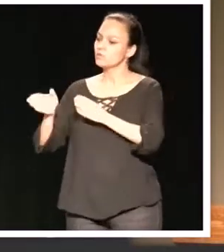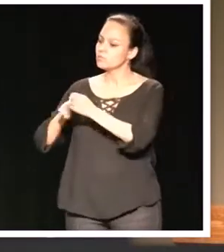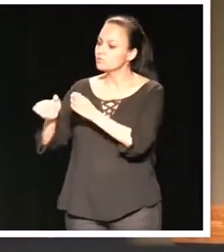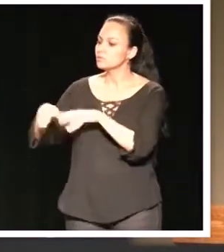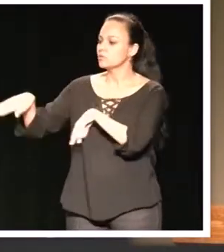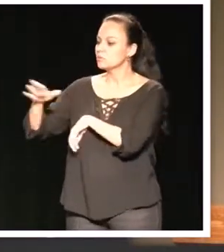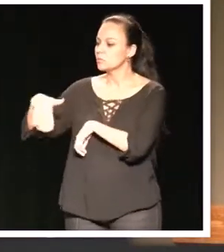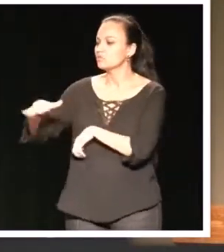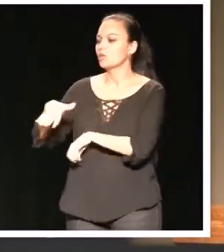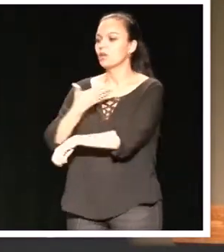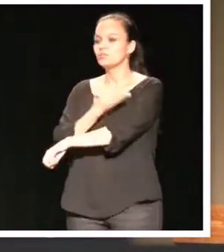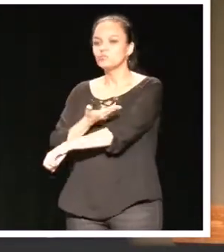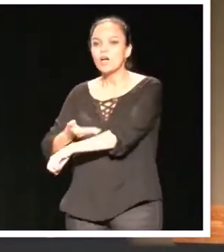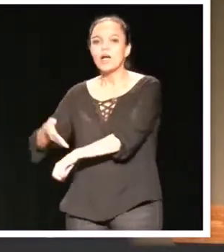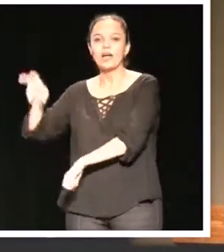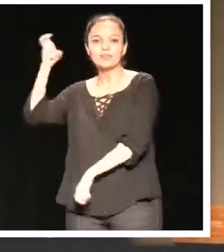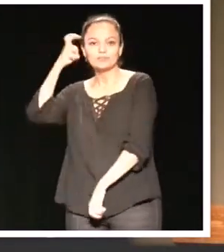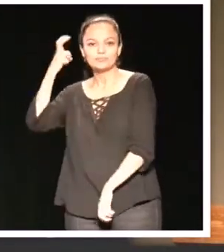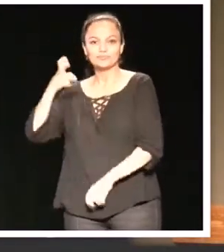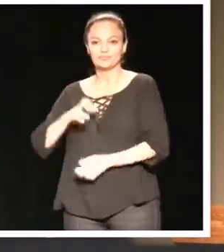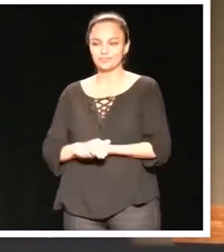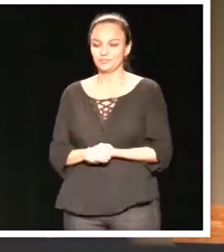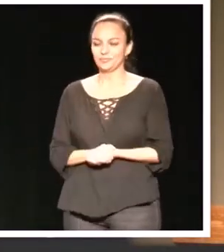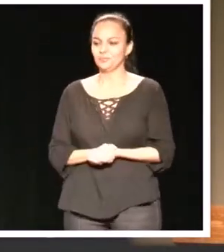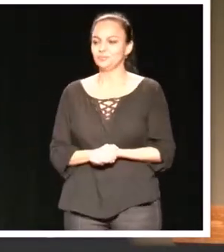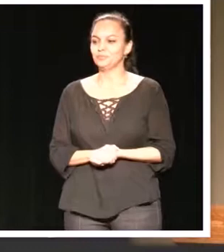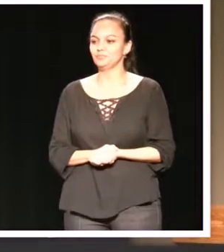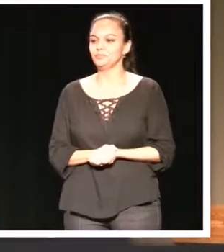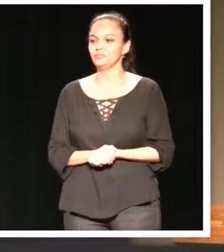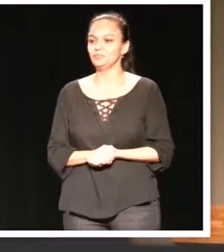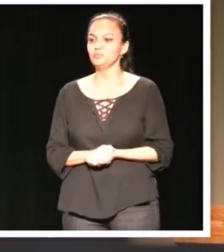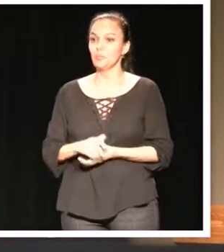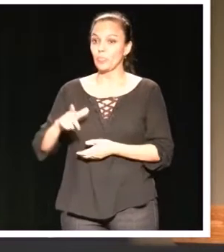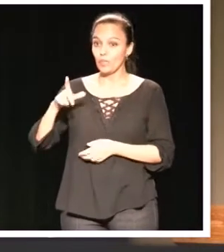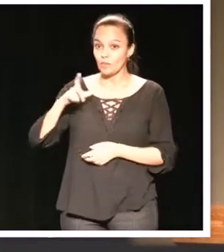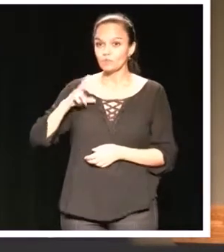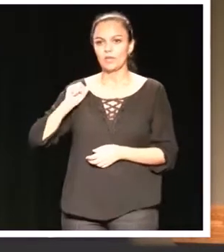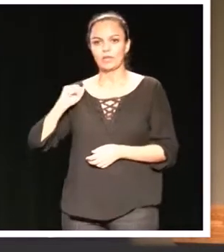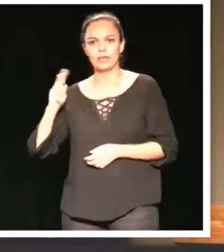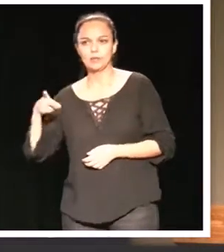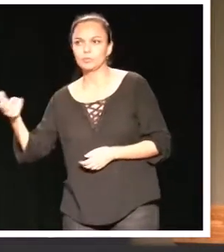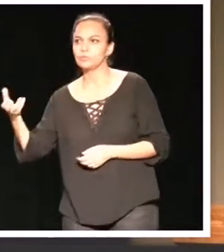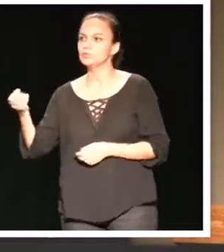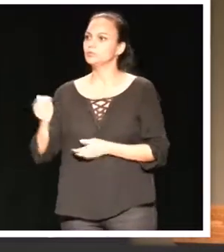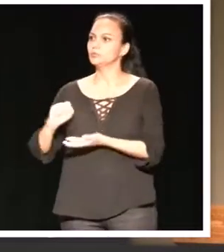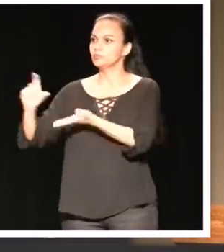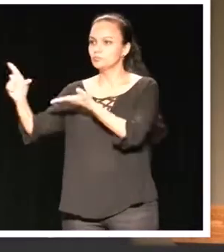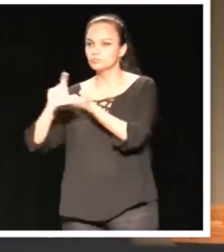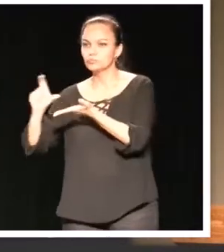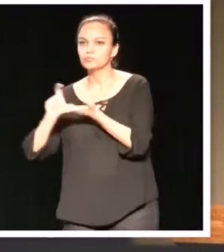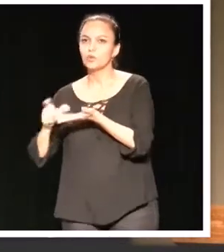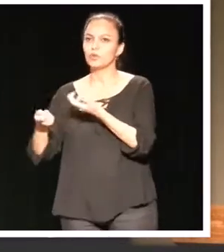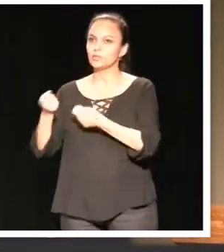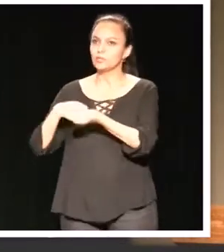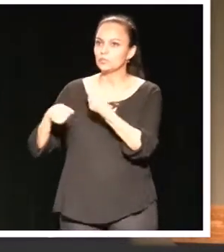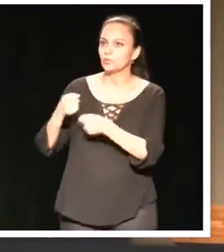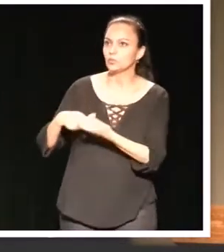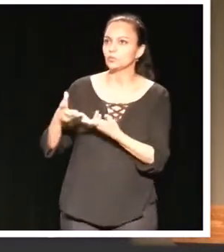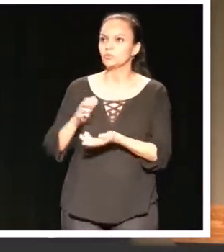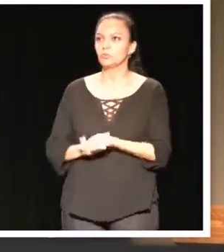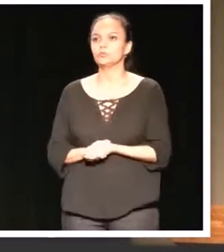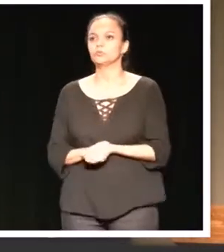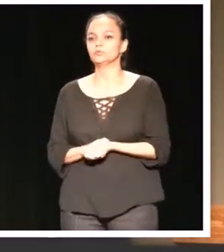que têm a ver com previdência social, apoios econômicos,